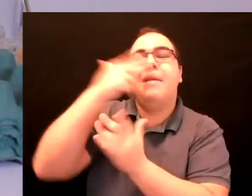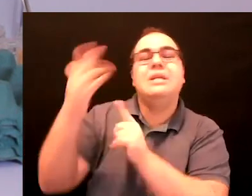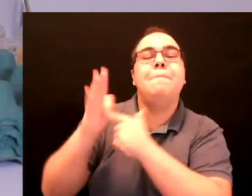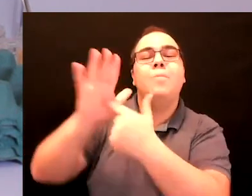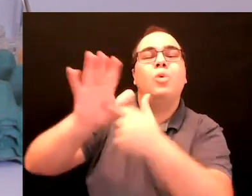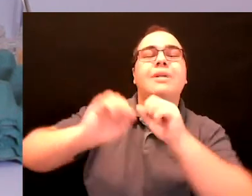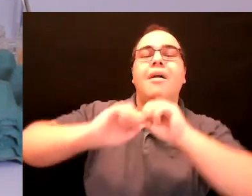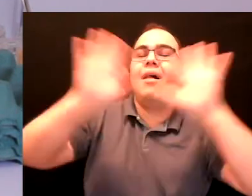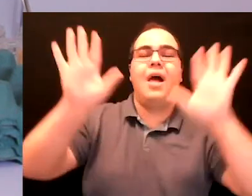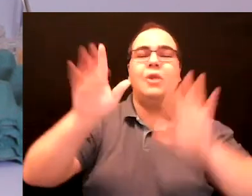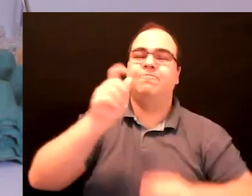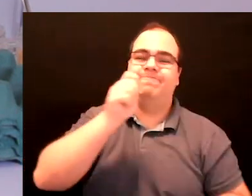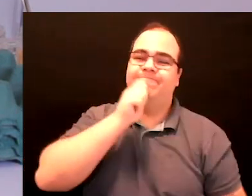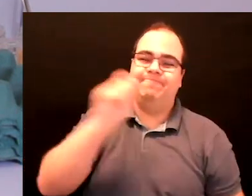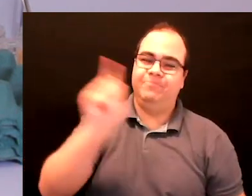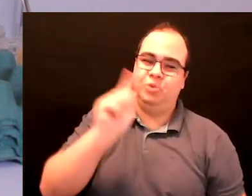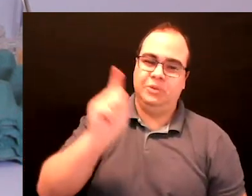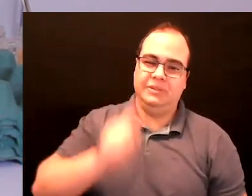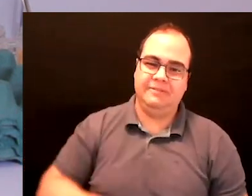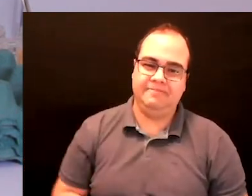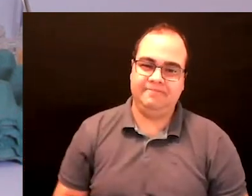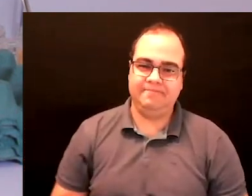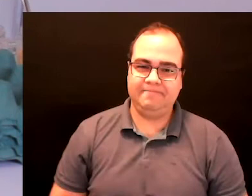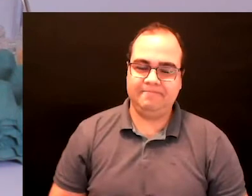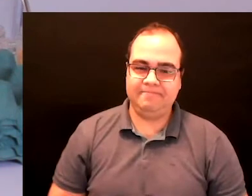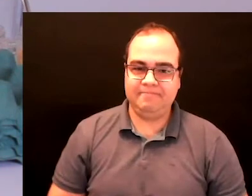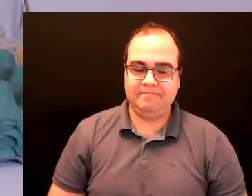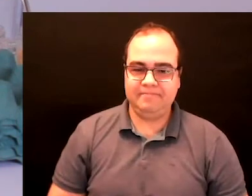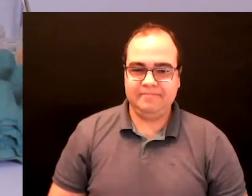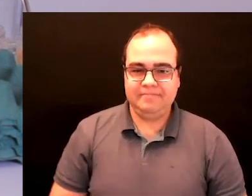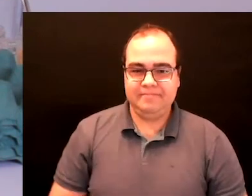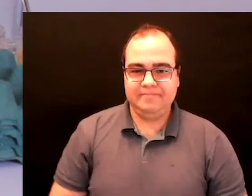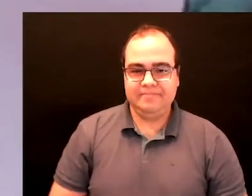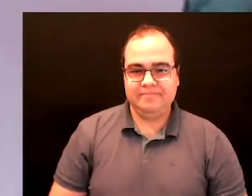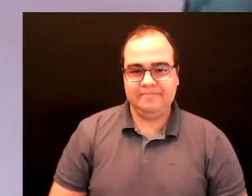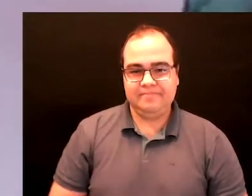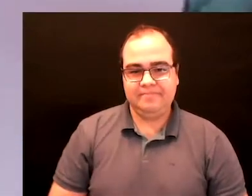tinta natural de açafrão da terra.